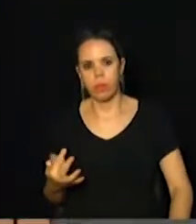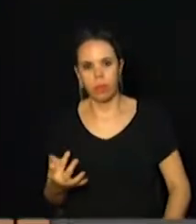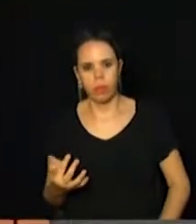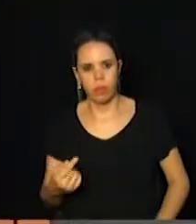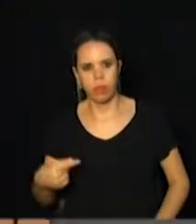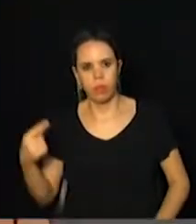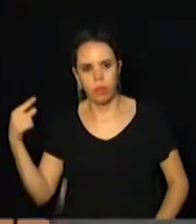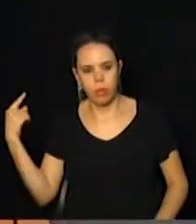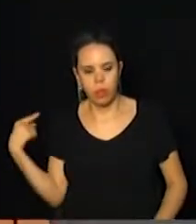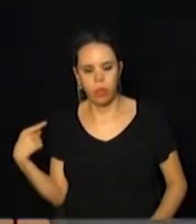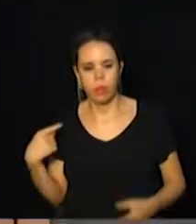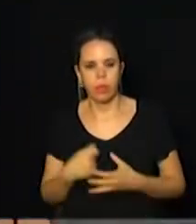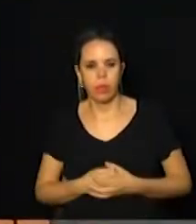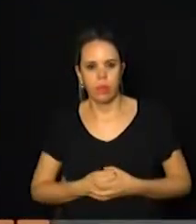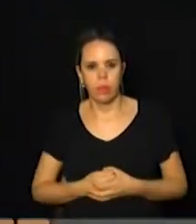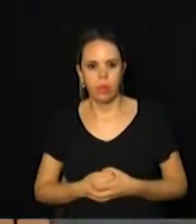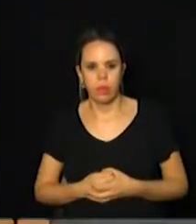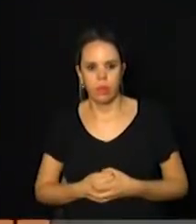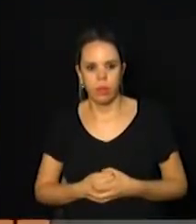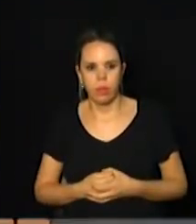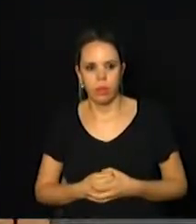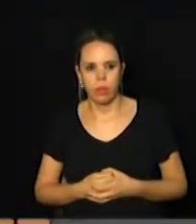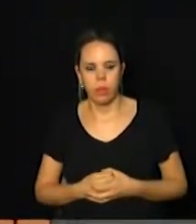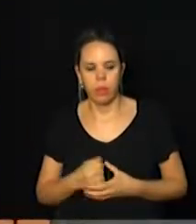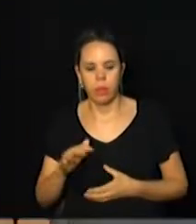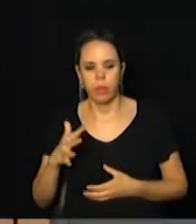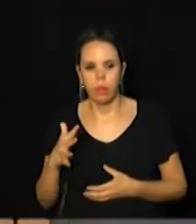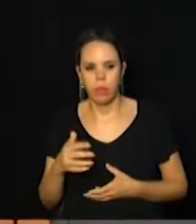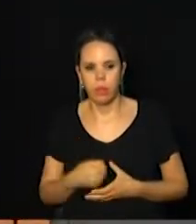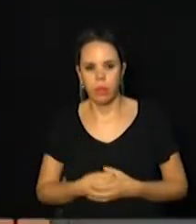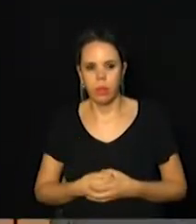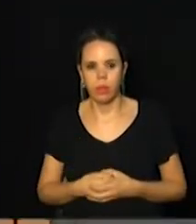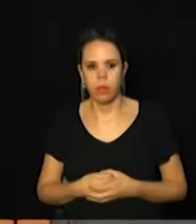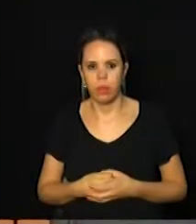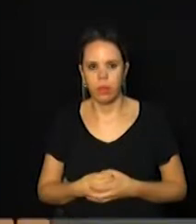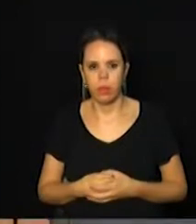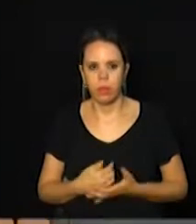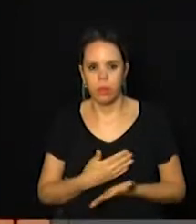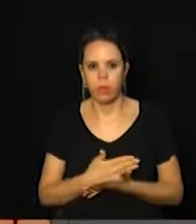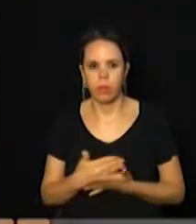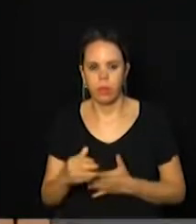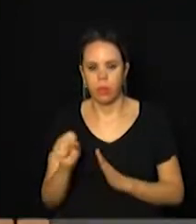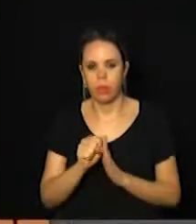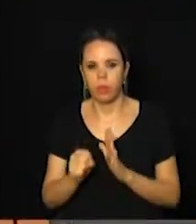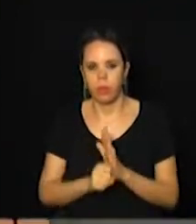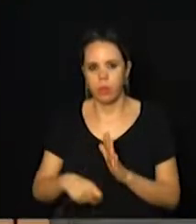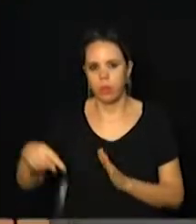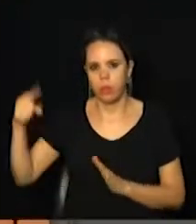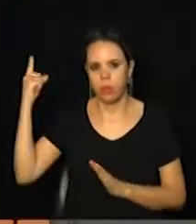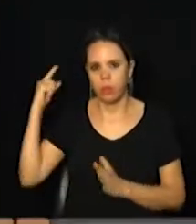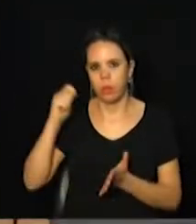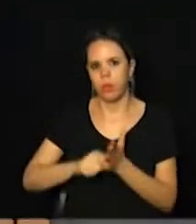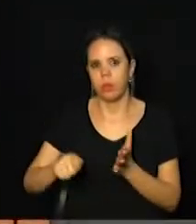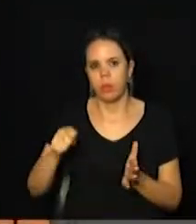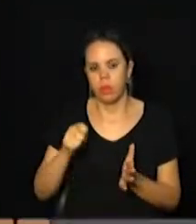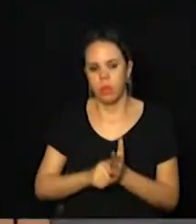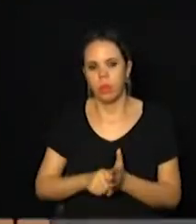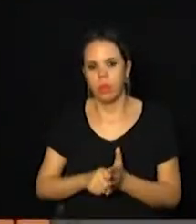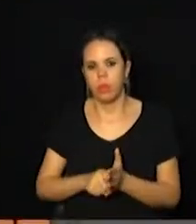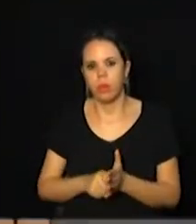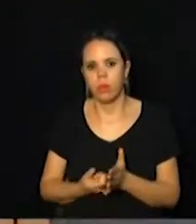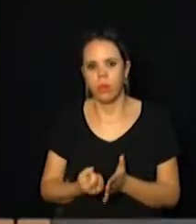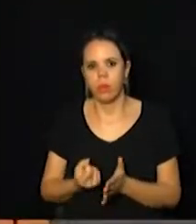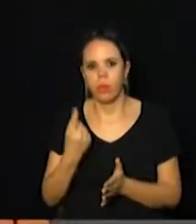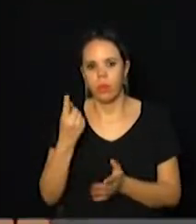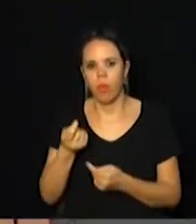hein e há mais ou menos a no início do século aí ela escreveu o horror econômico